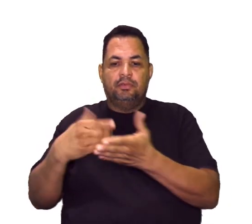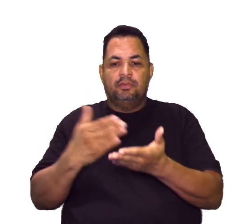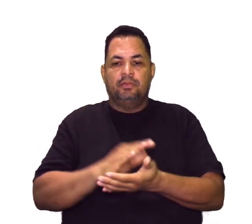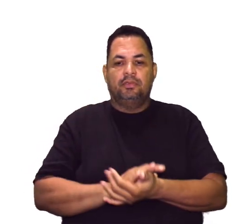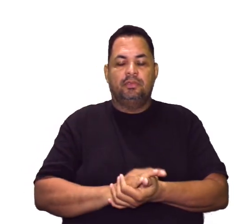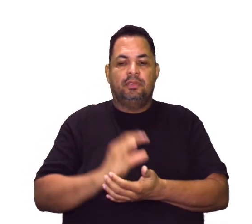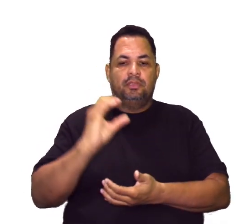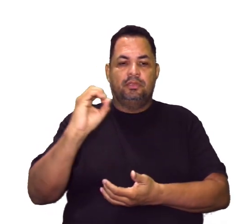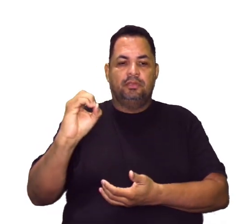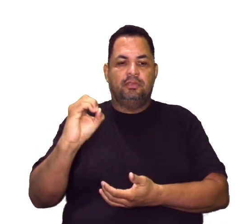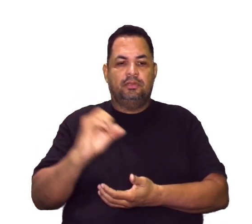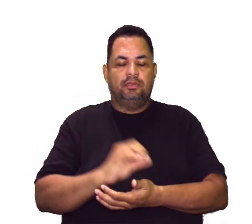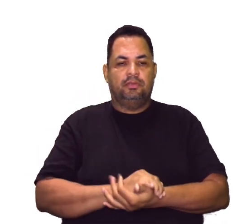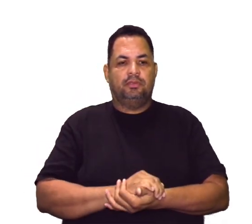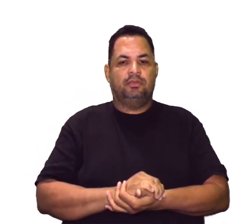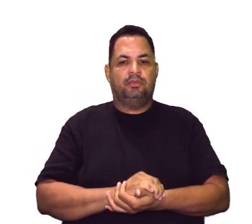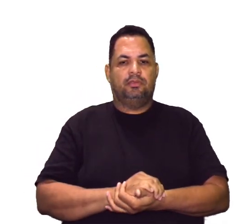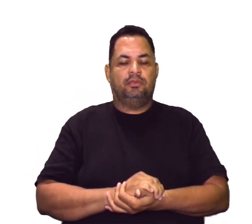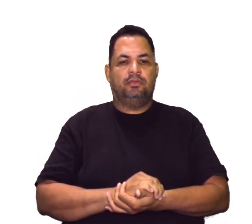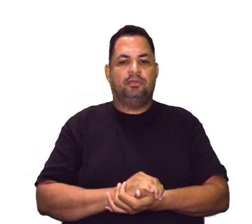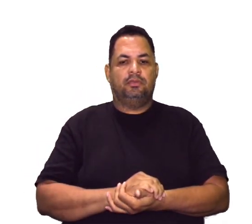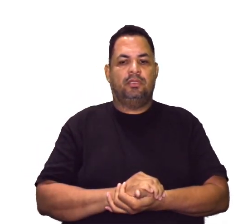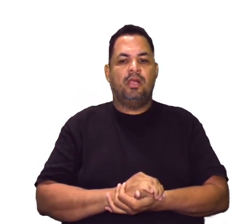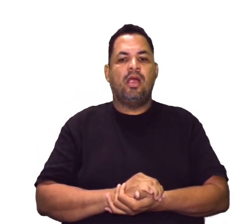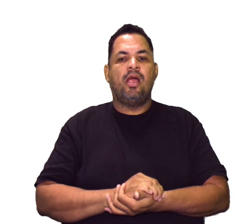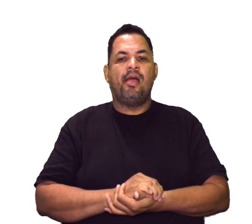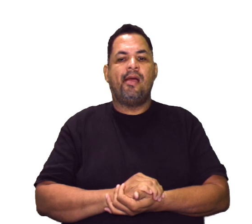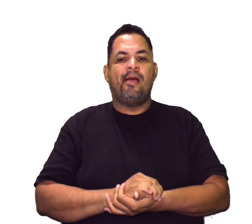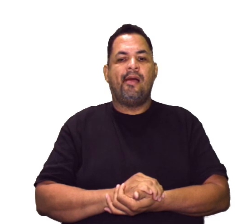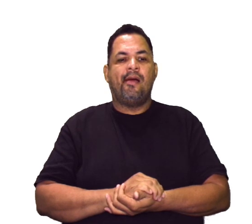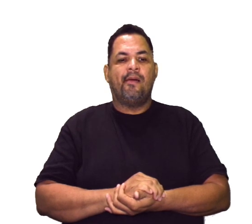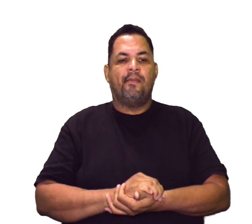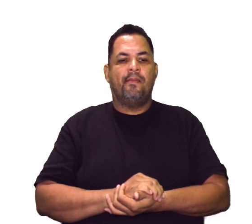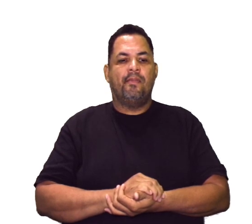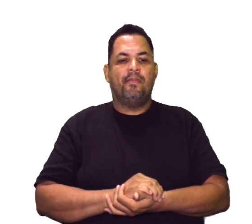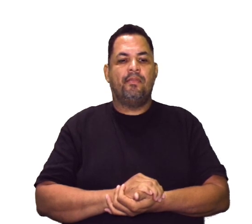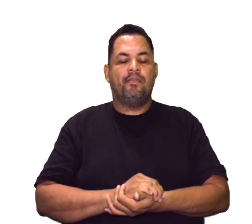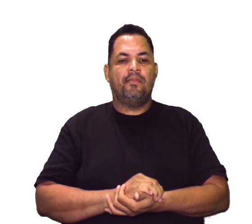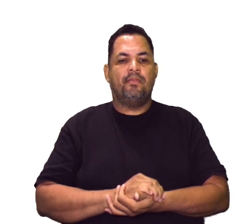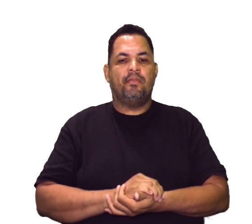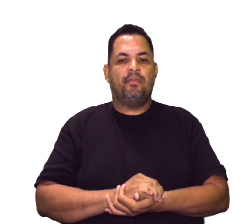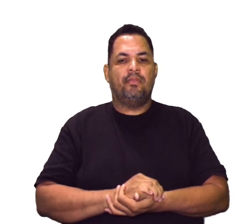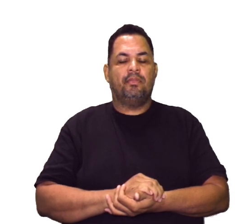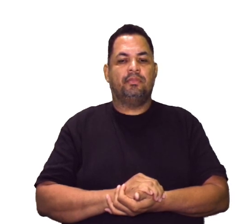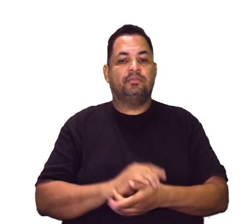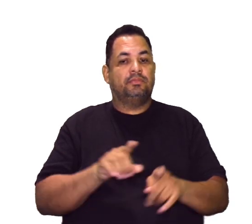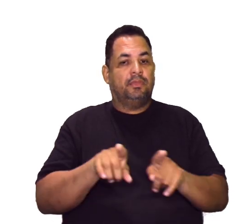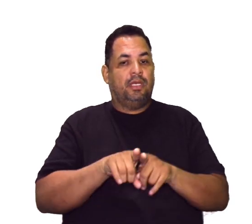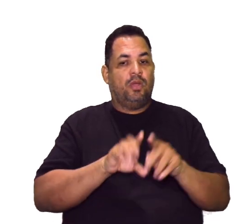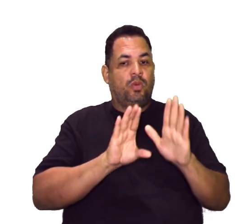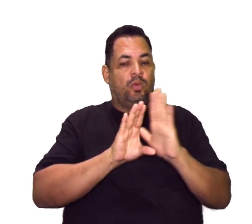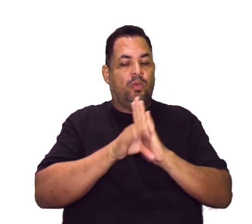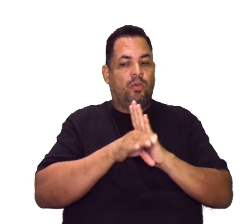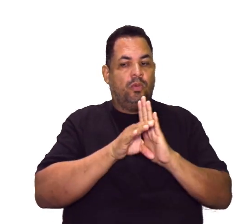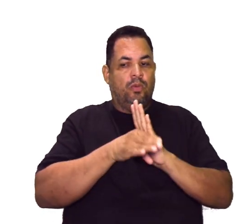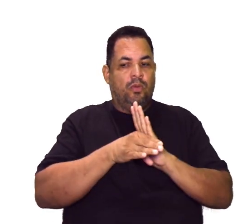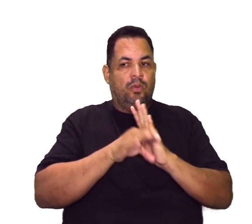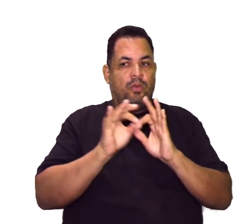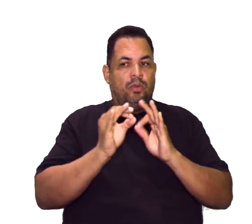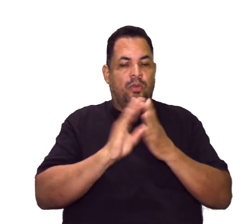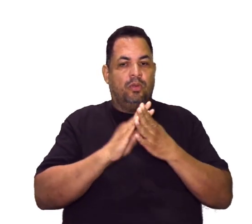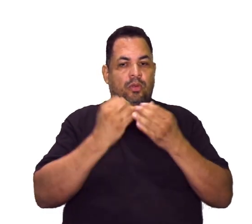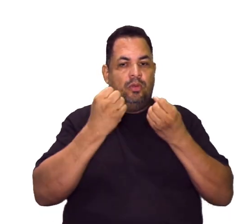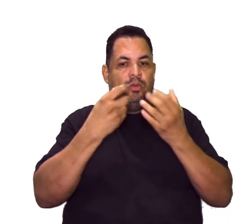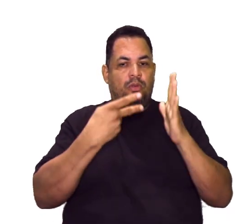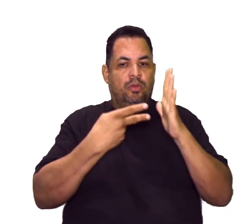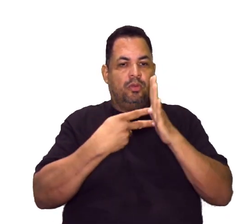é zero. Só para vocês entenderem, além do conceito, além do que